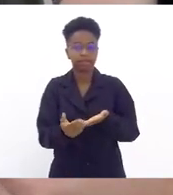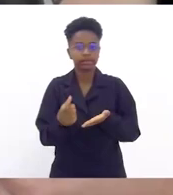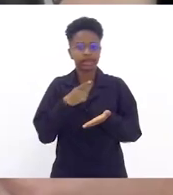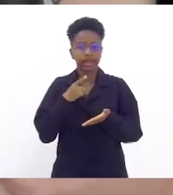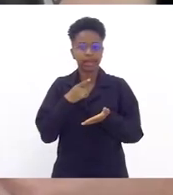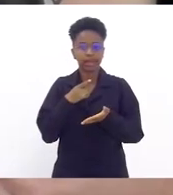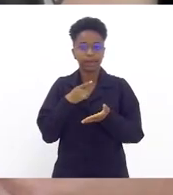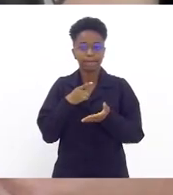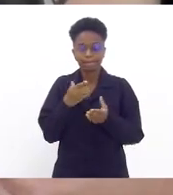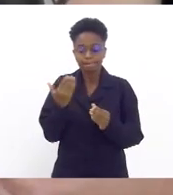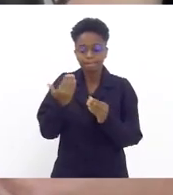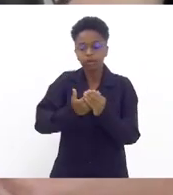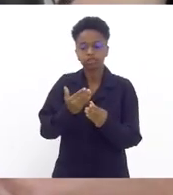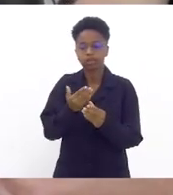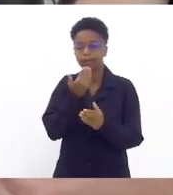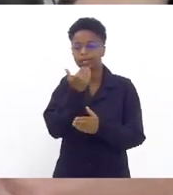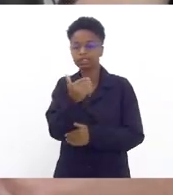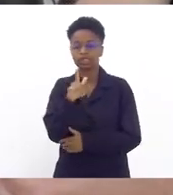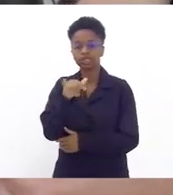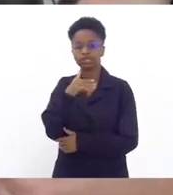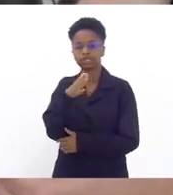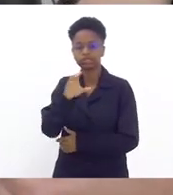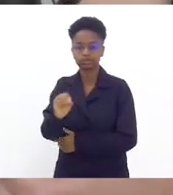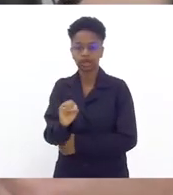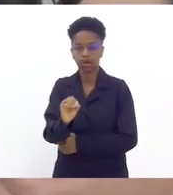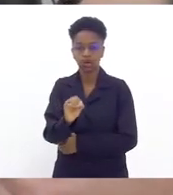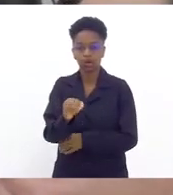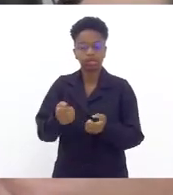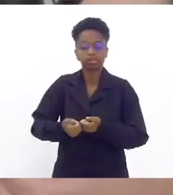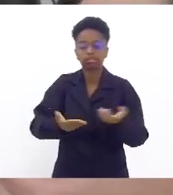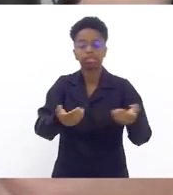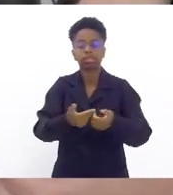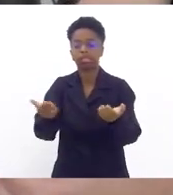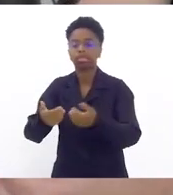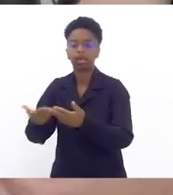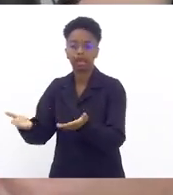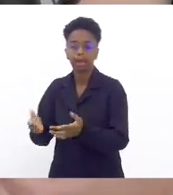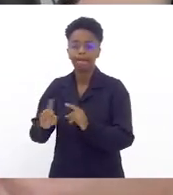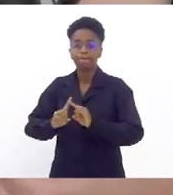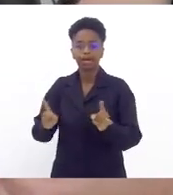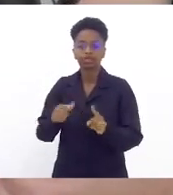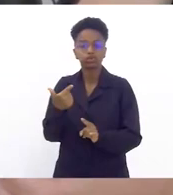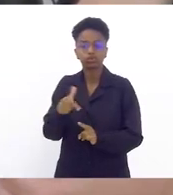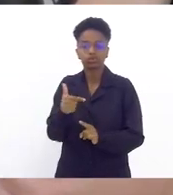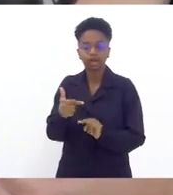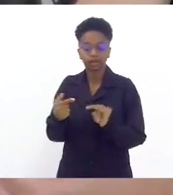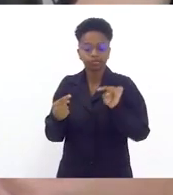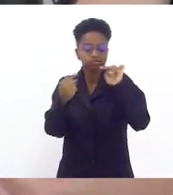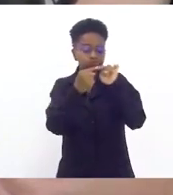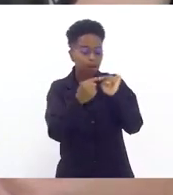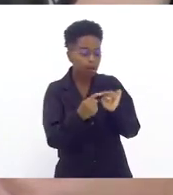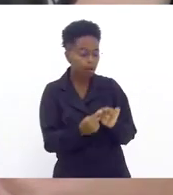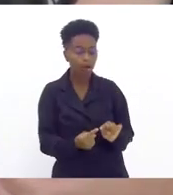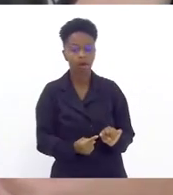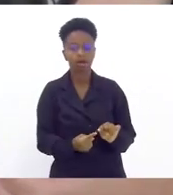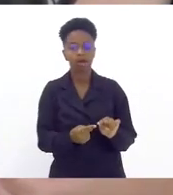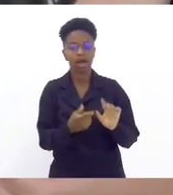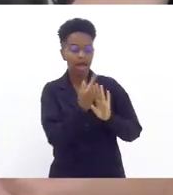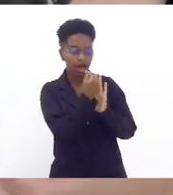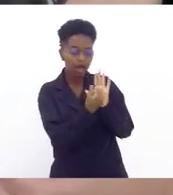licitatório na rua né e dá uma Deserta porque não Tá previsto do ponto de vista